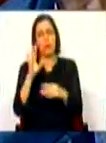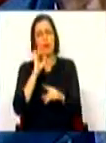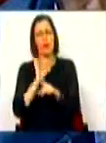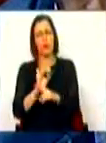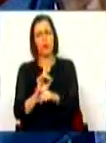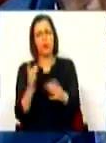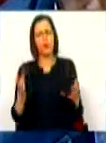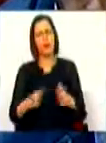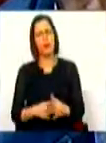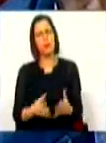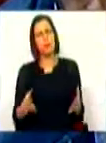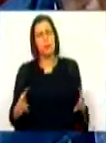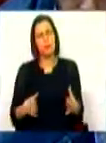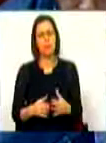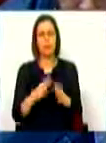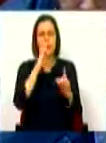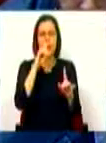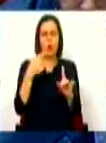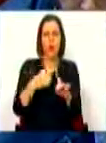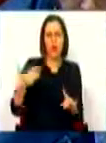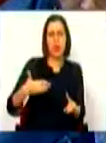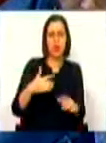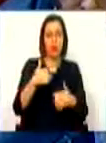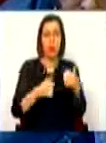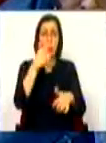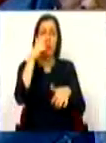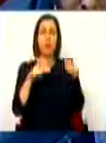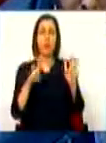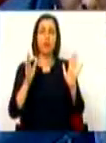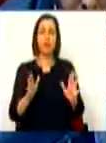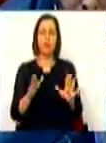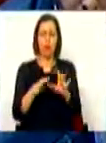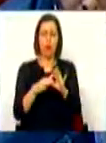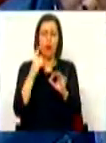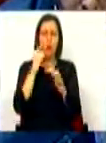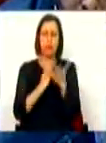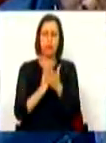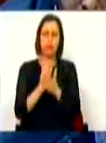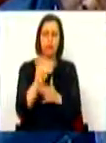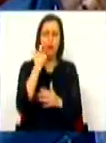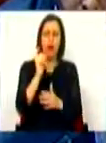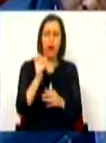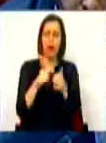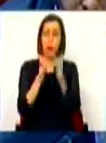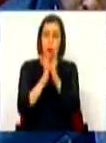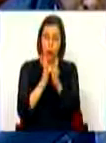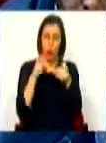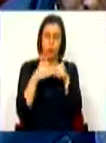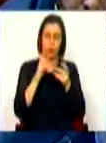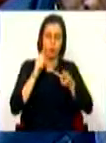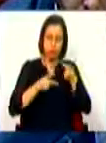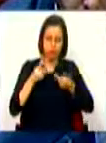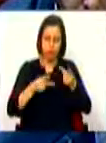vezes, daquilo que seria legítimo, porque concorreram pessoas que já tinham vínculos duradouros. Todos os processos são